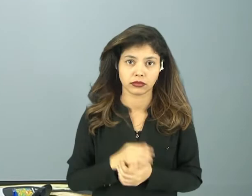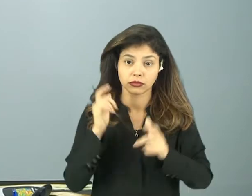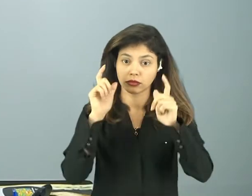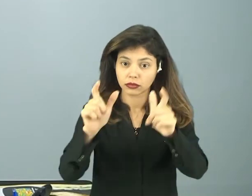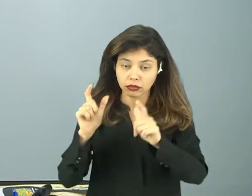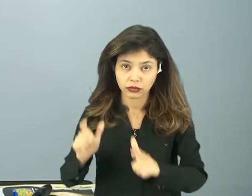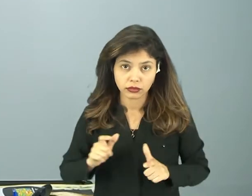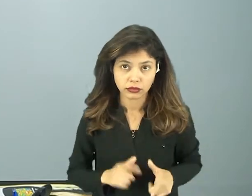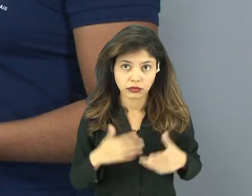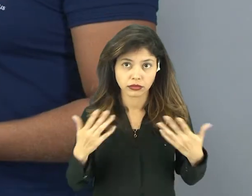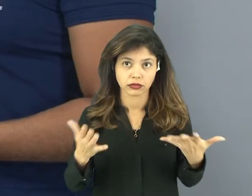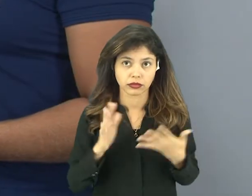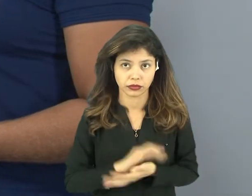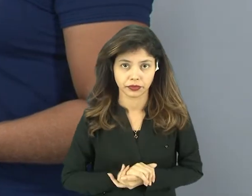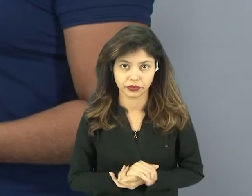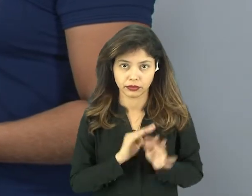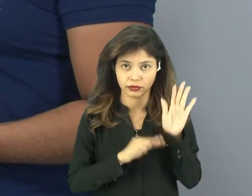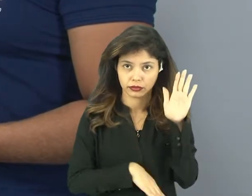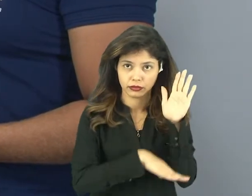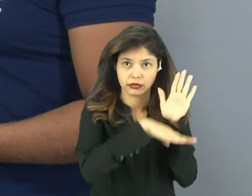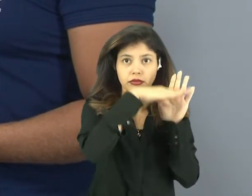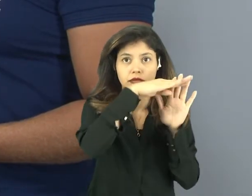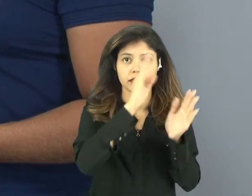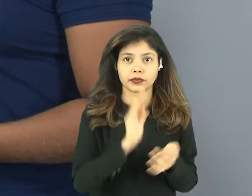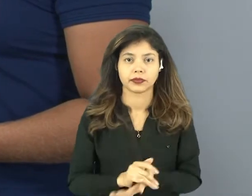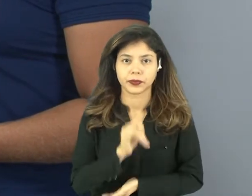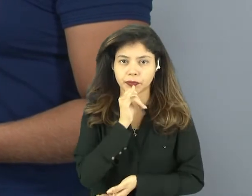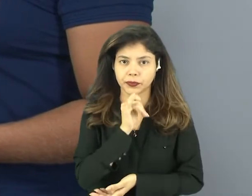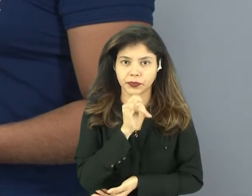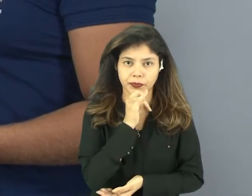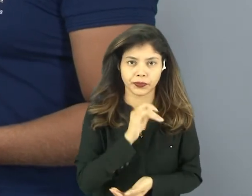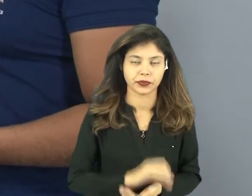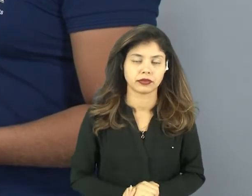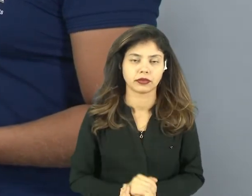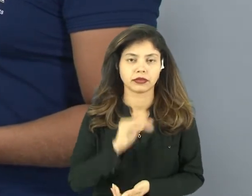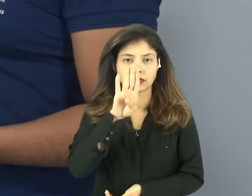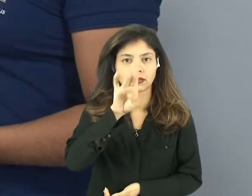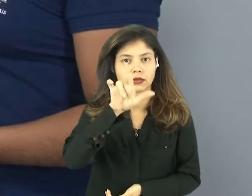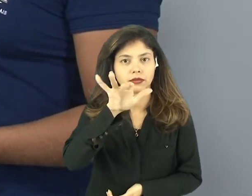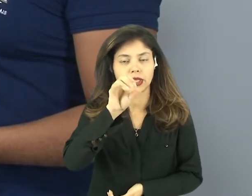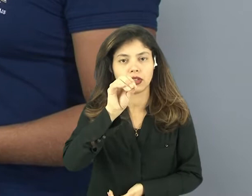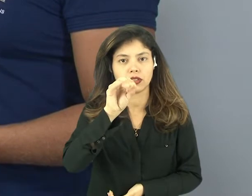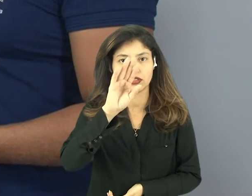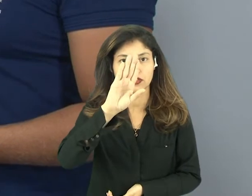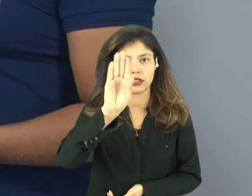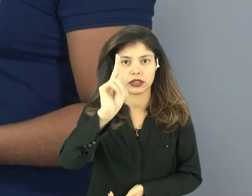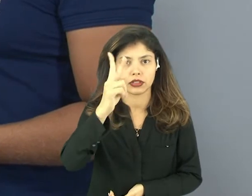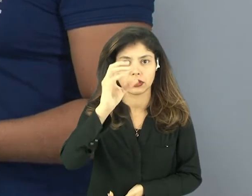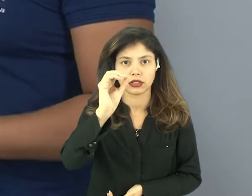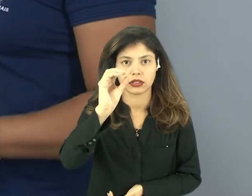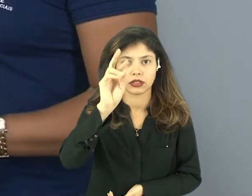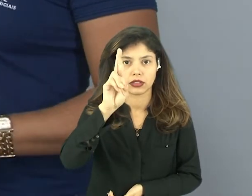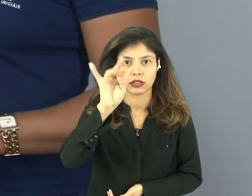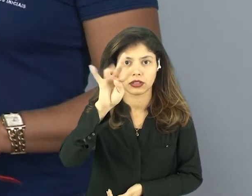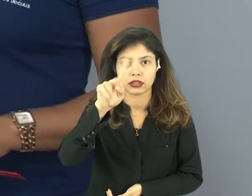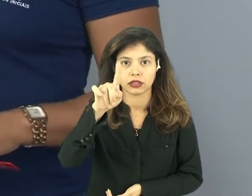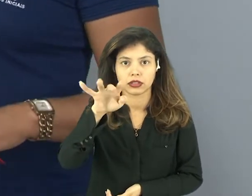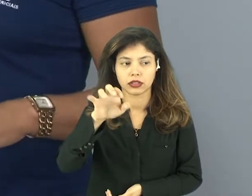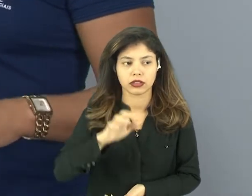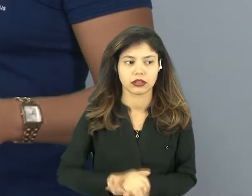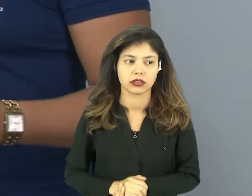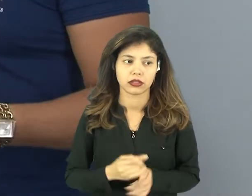ambiente, tá? Essa temperatura em Belo Horizonte, tá? Foi assim, simbólico, tá?